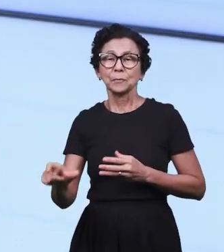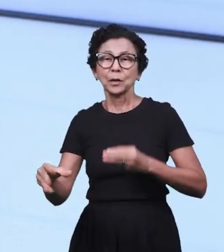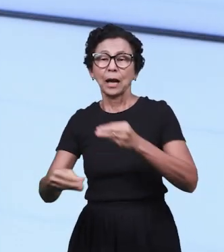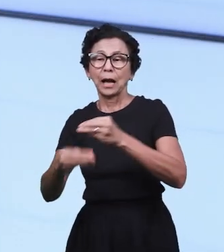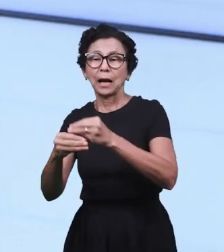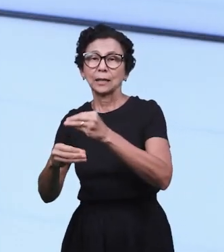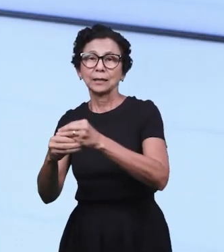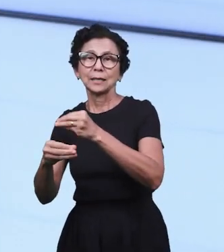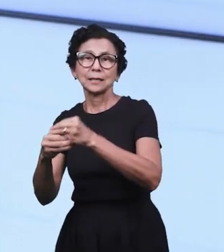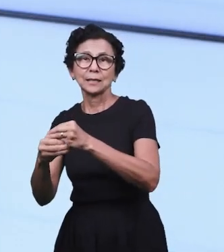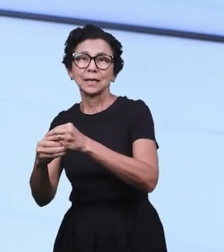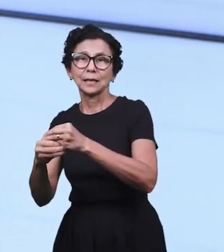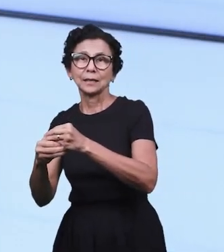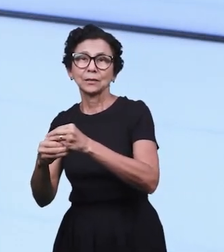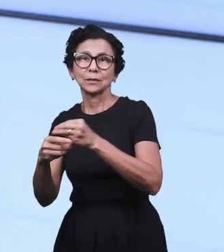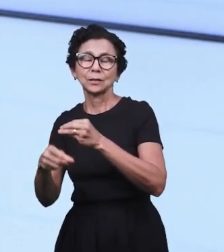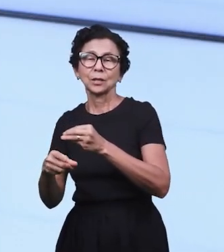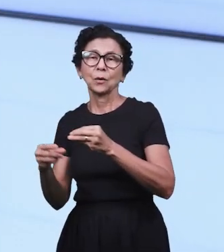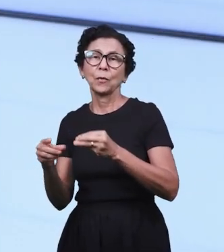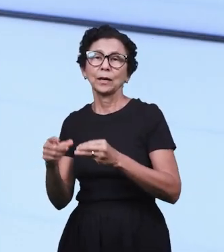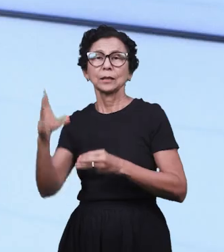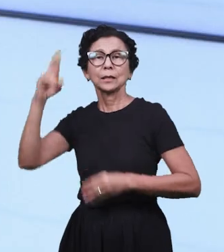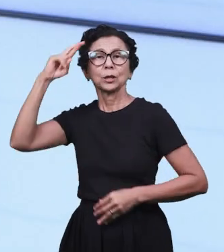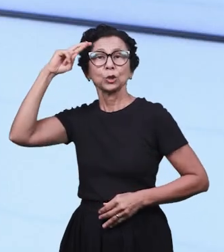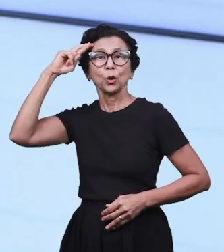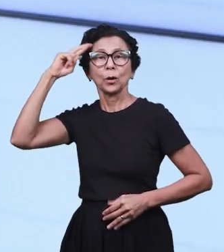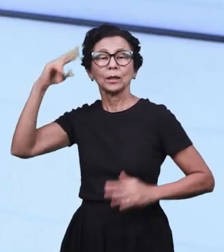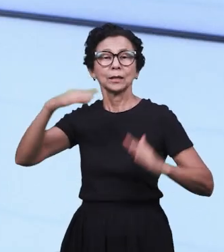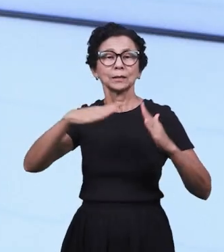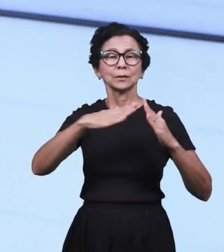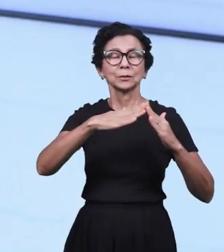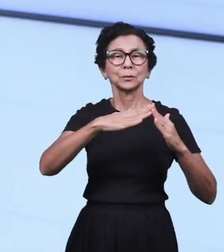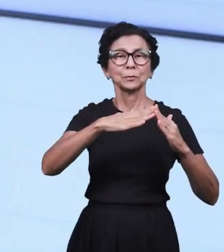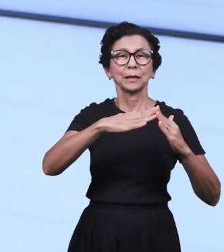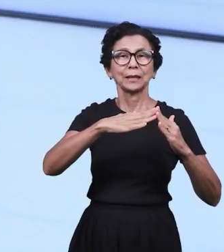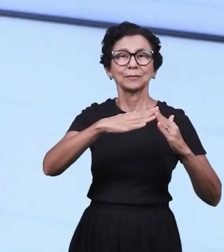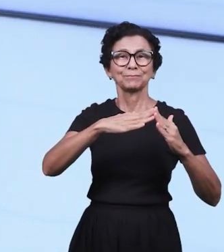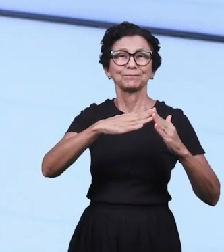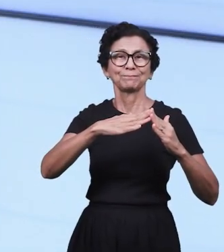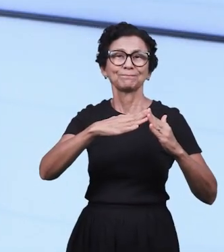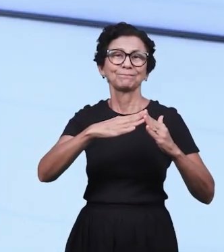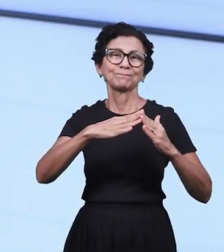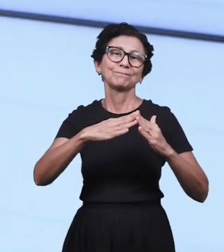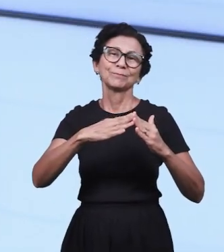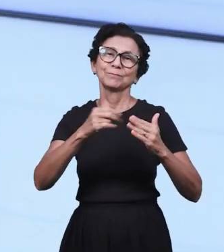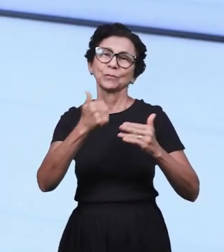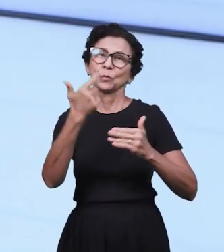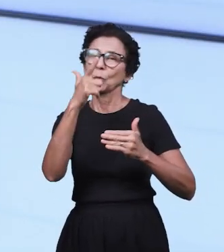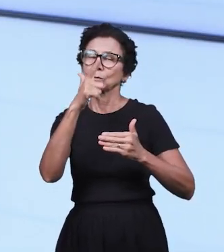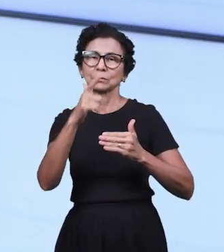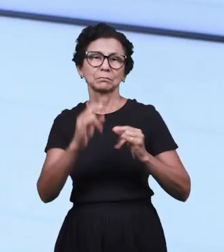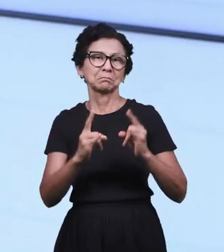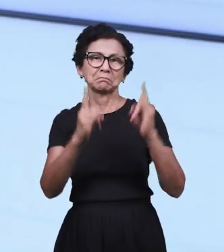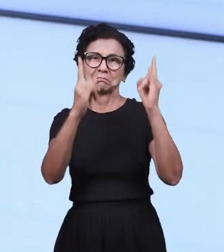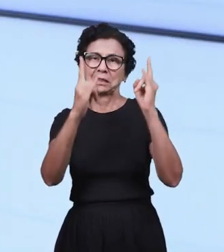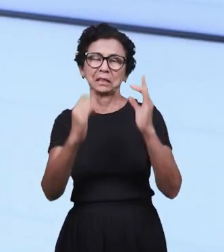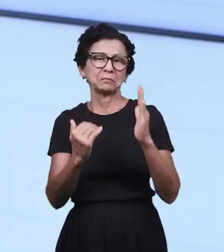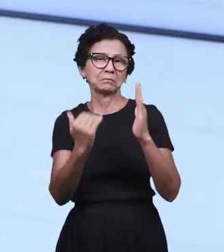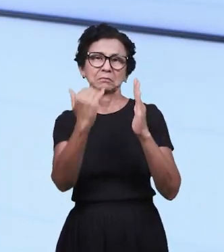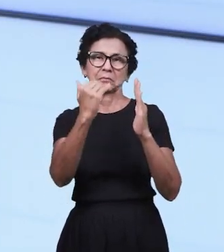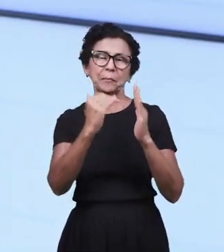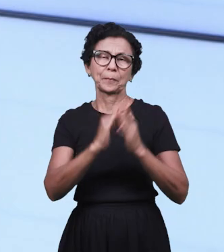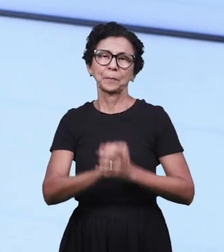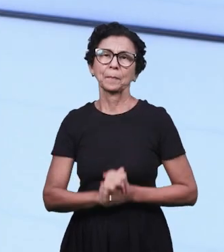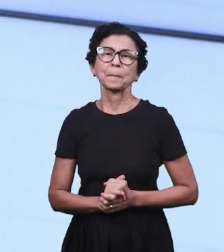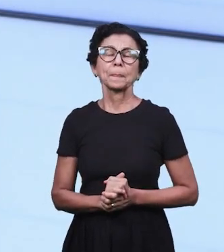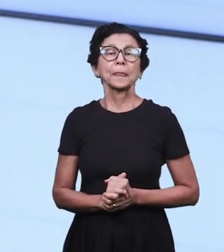ser a proprietária daquele bem. Correto. E é comum acontecer, no momento do falecimento